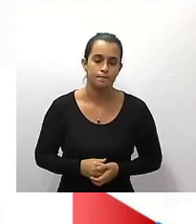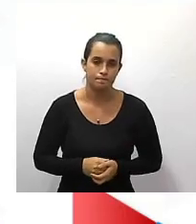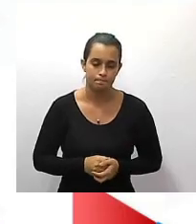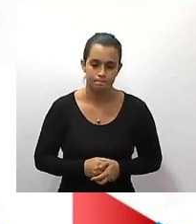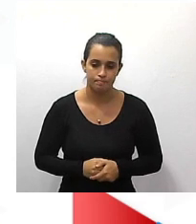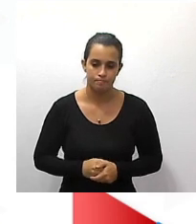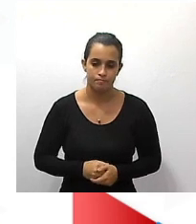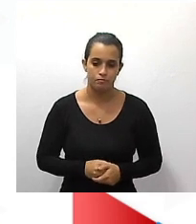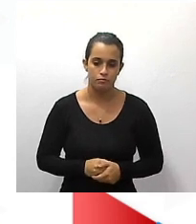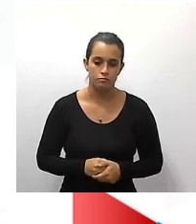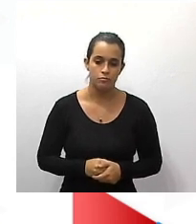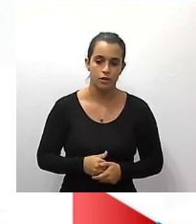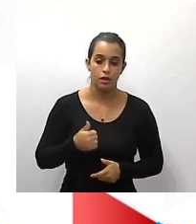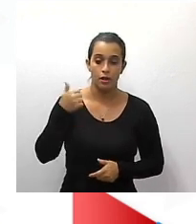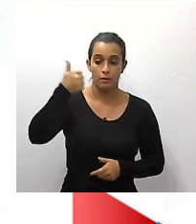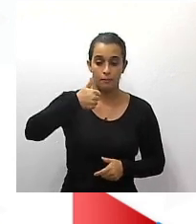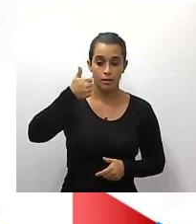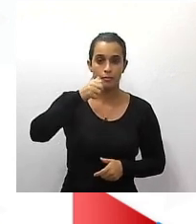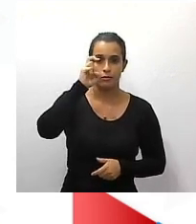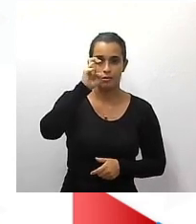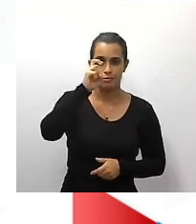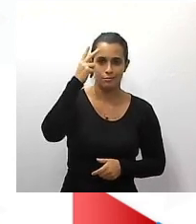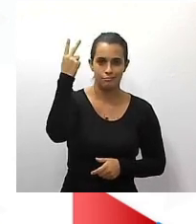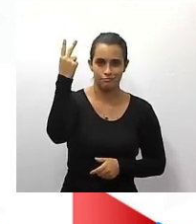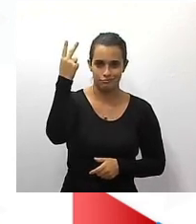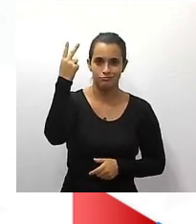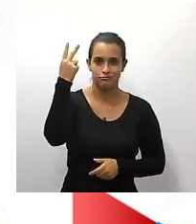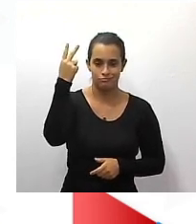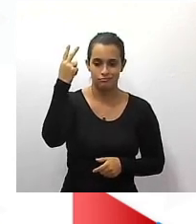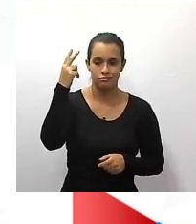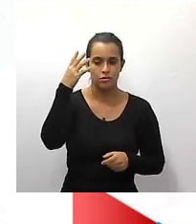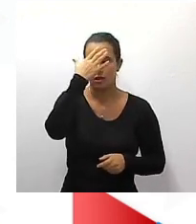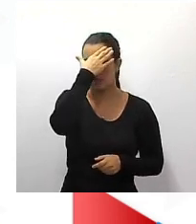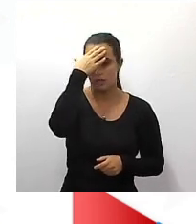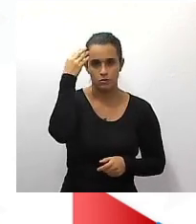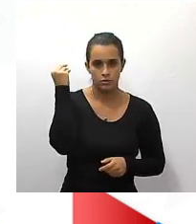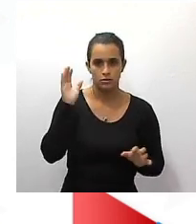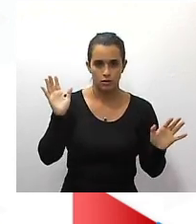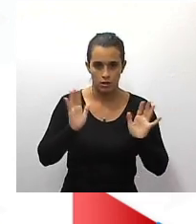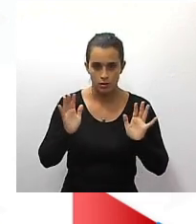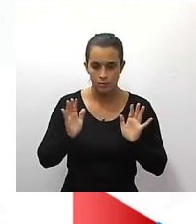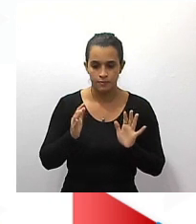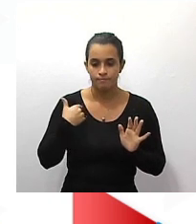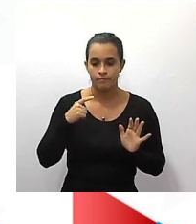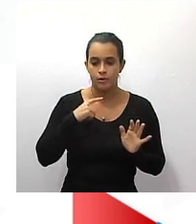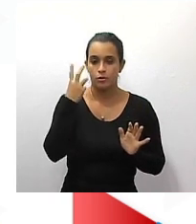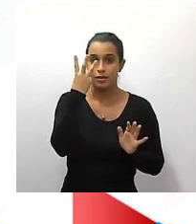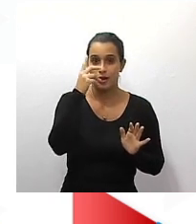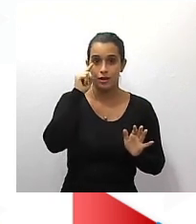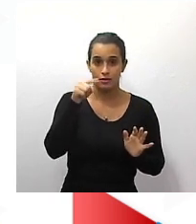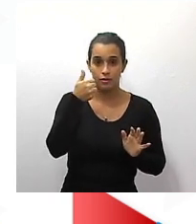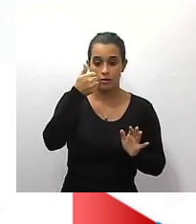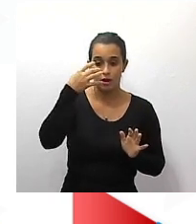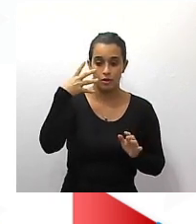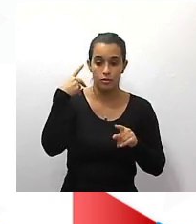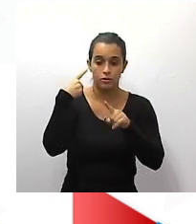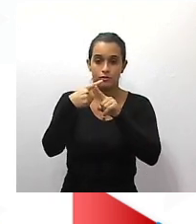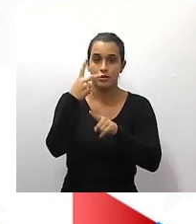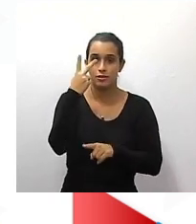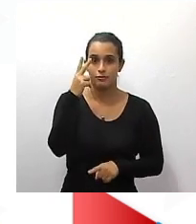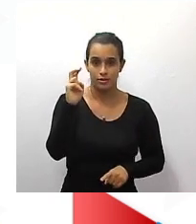vezes a altura. Mas, professor, a área da base é um círculo. Exatamente isso. Então, vamos trocar lá a área da base pela área do círculo?